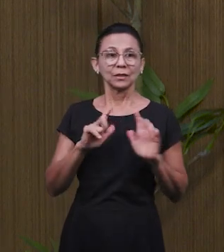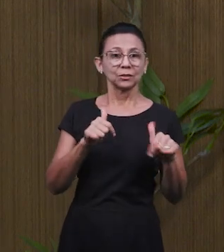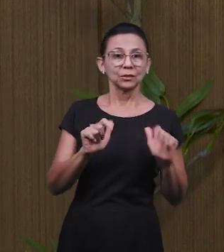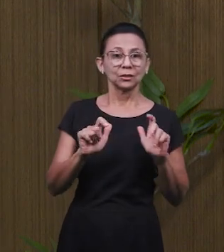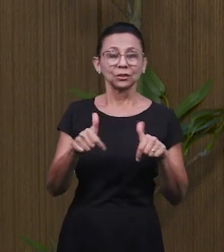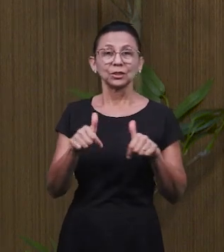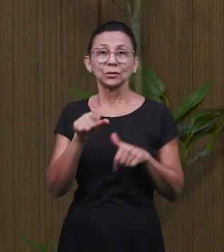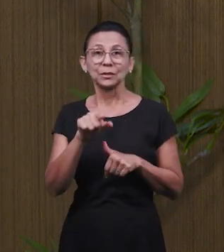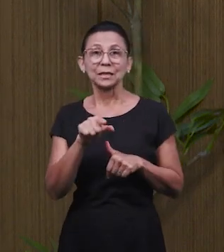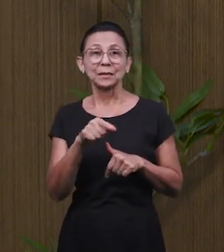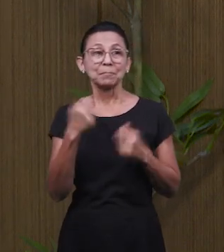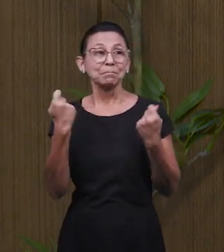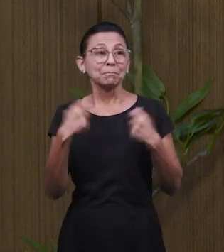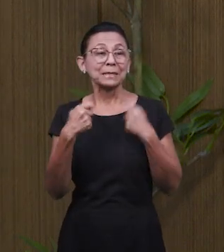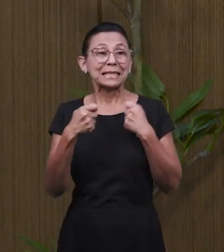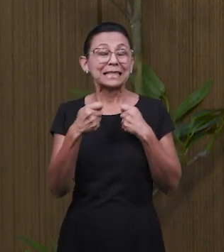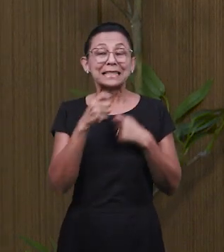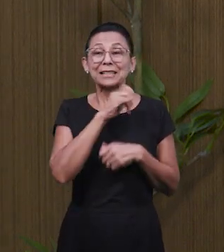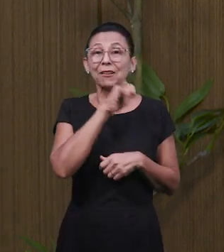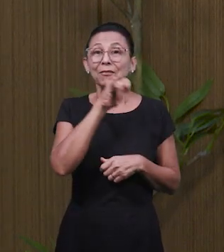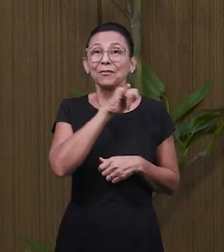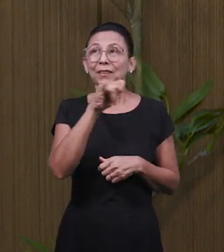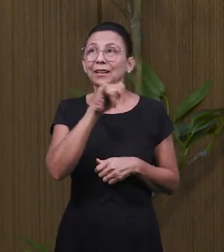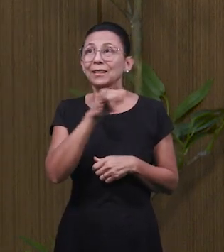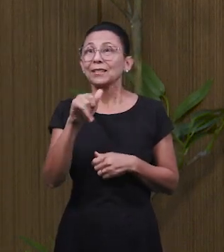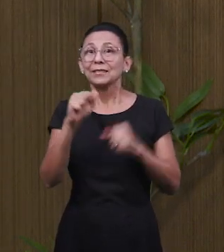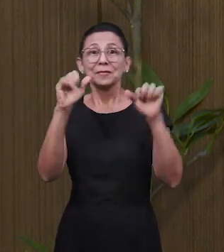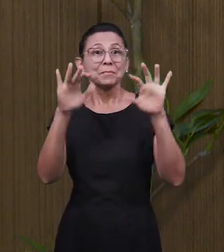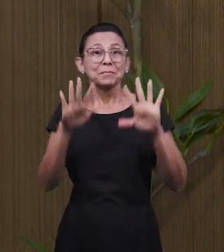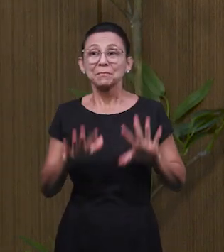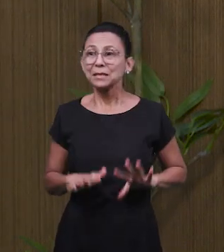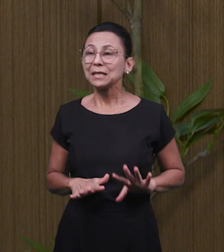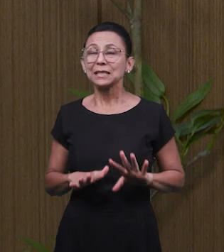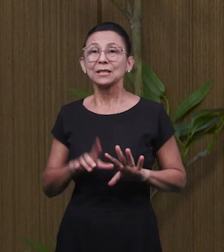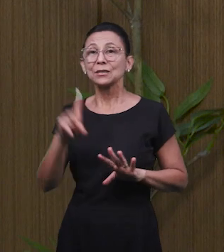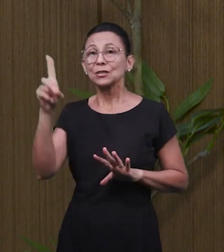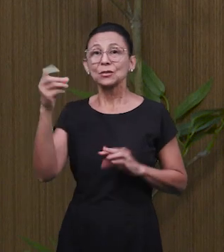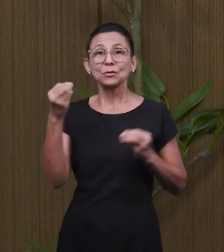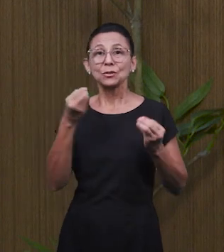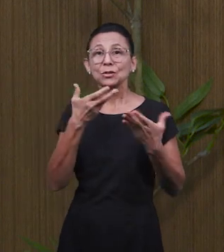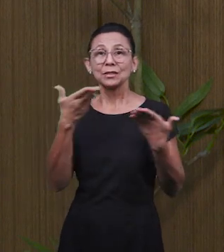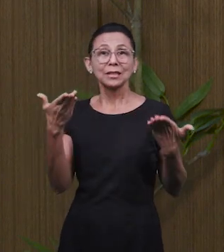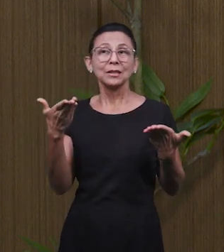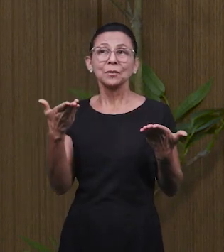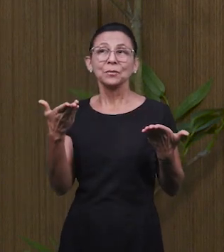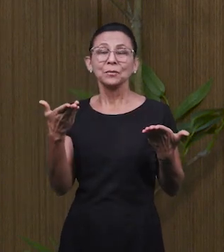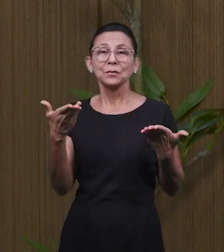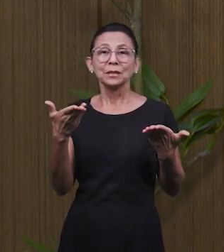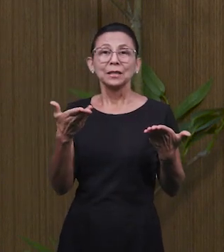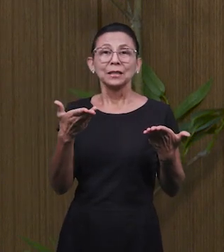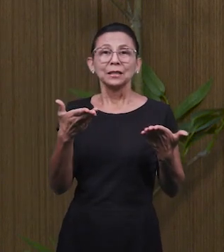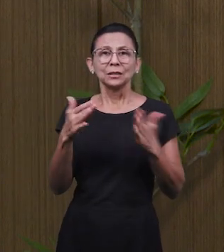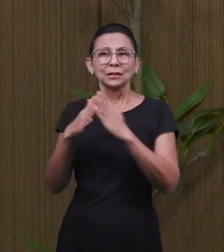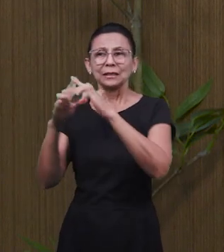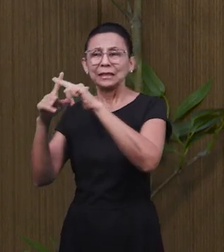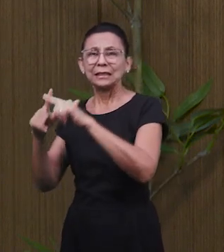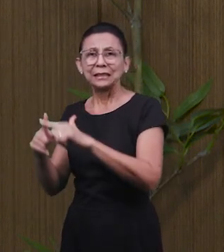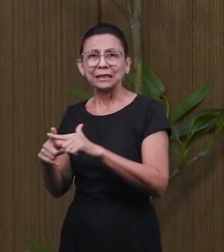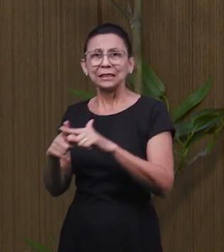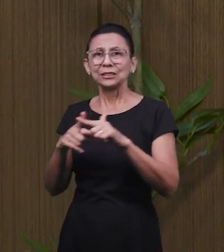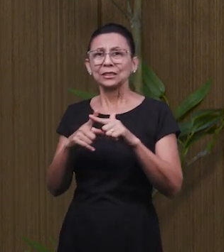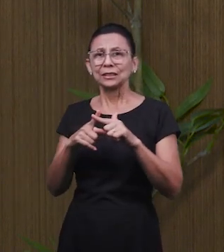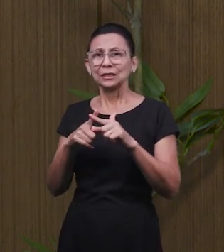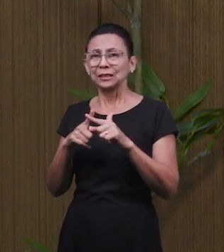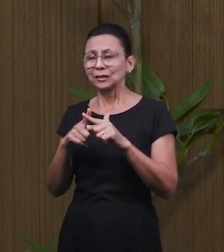alguma coisa, e você precisa contar a bênção para os seus irmãos, compartilhar. É essa a comunhão.